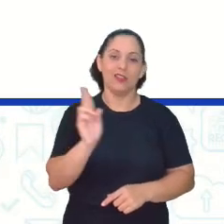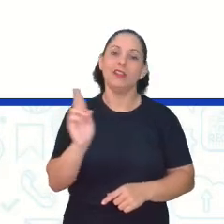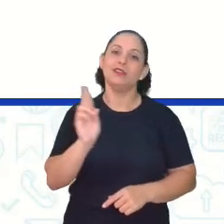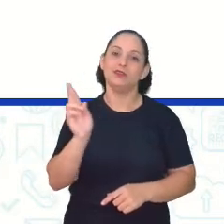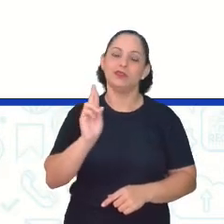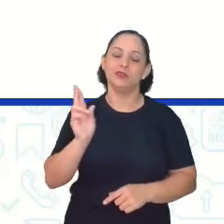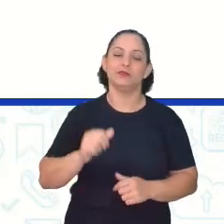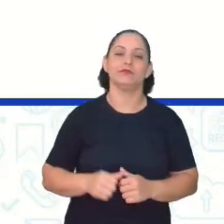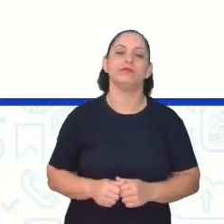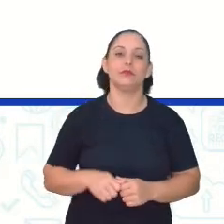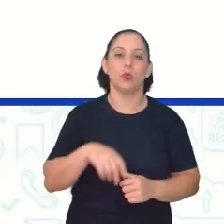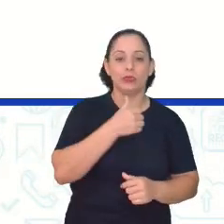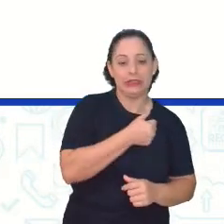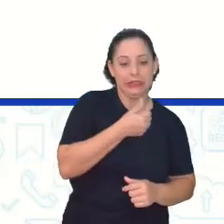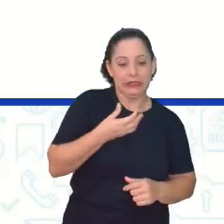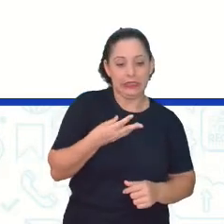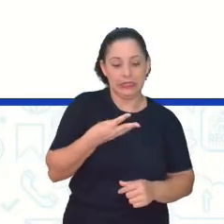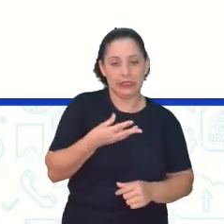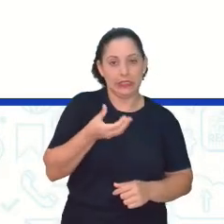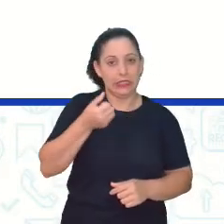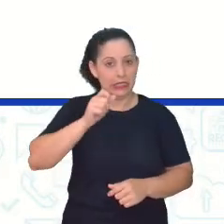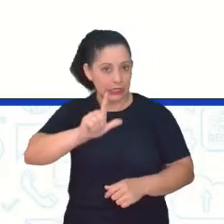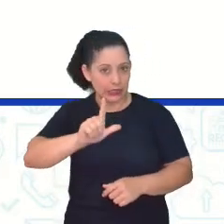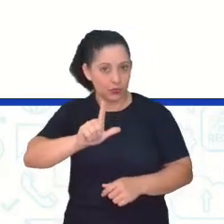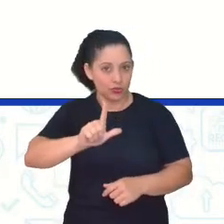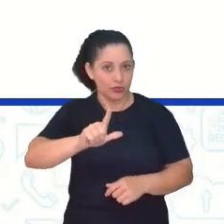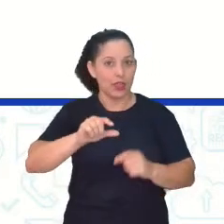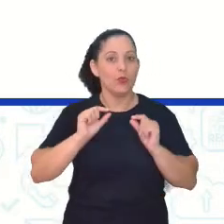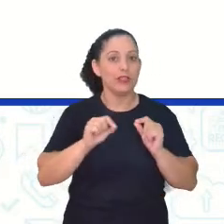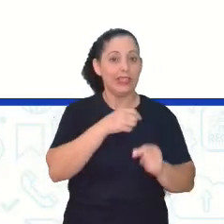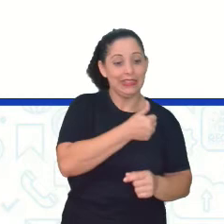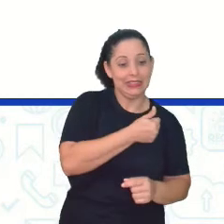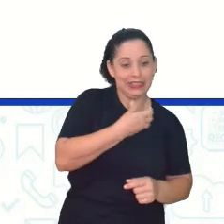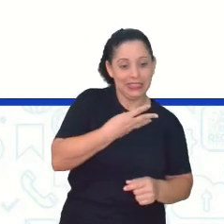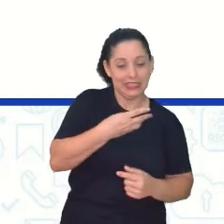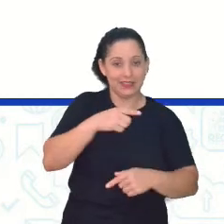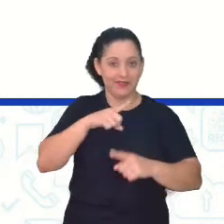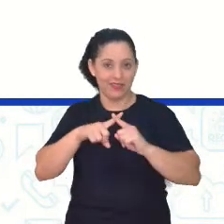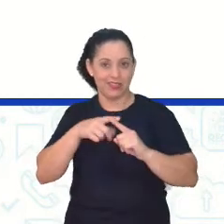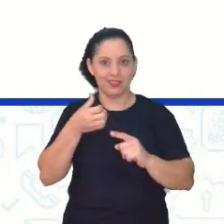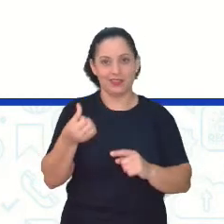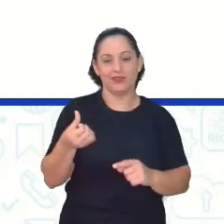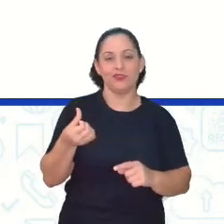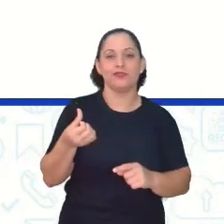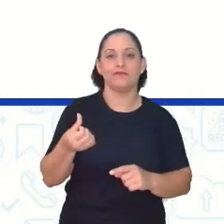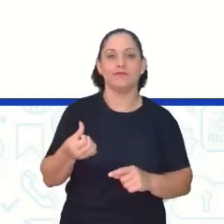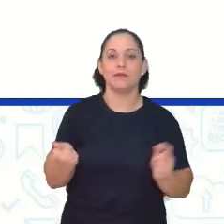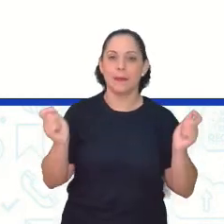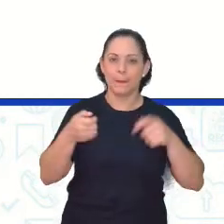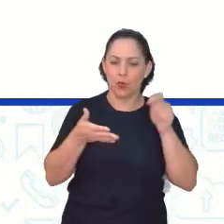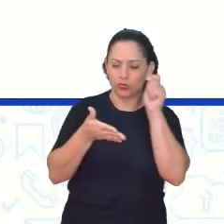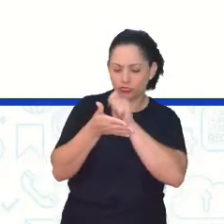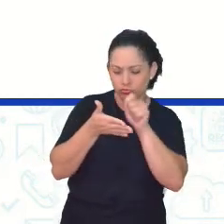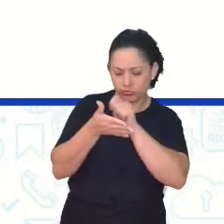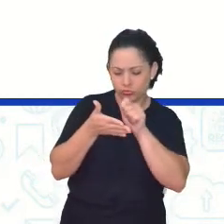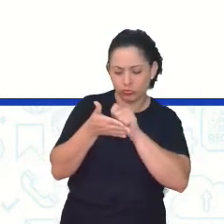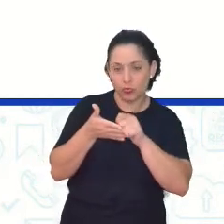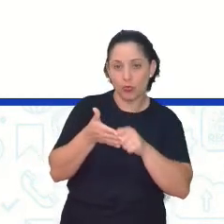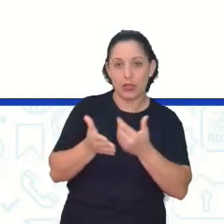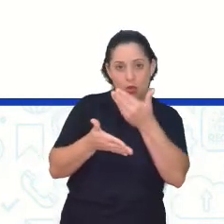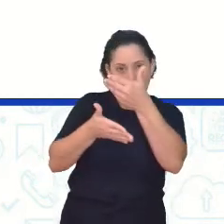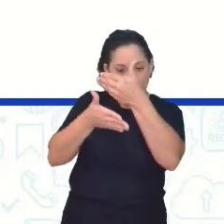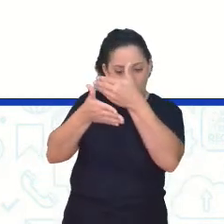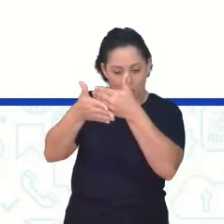certo? Então, 13 litros vai custar aí 13 vezes 6. Então, você pode escrever uma